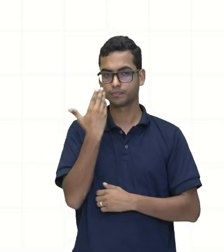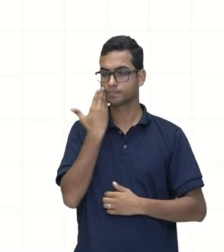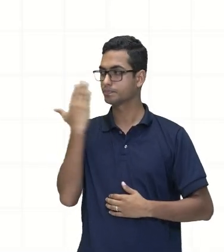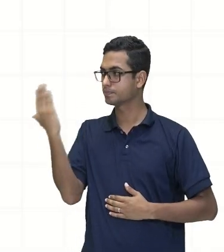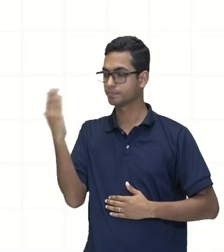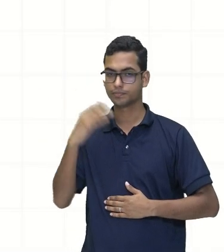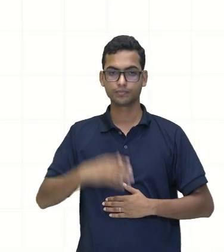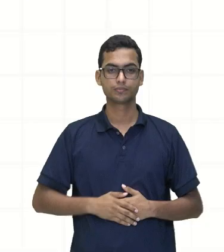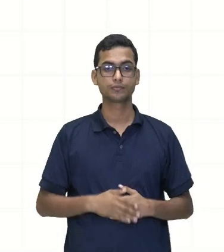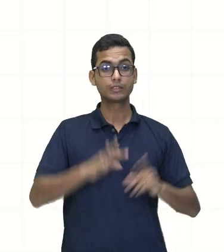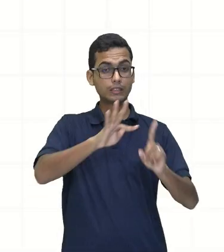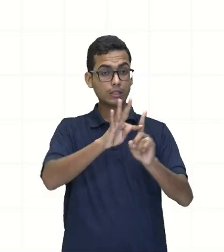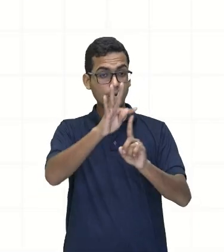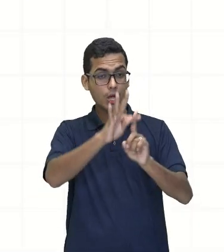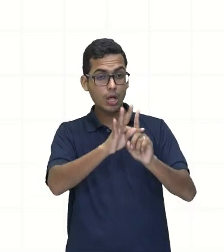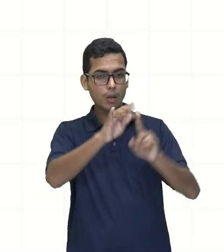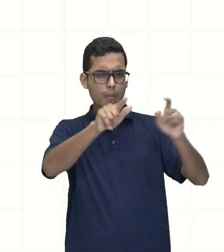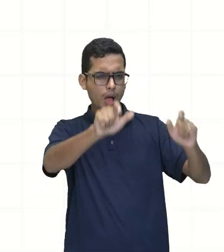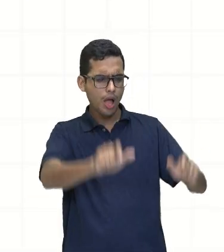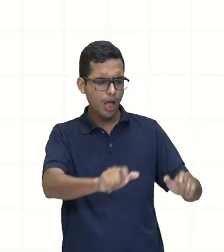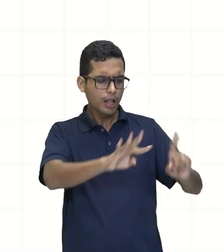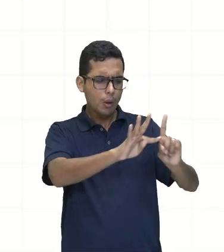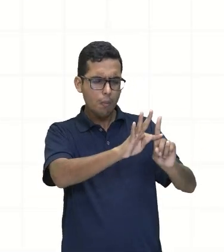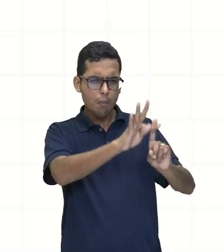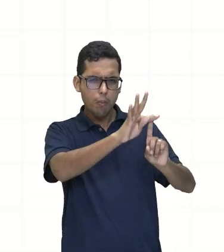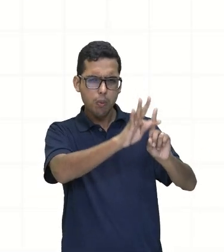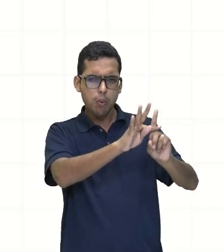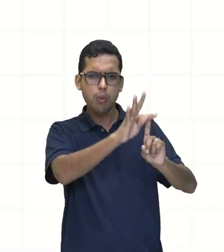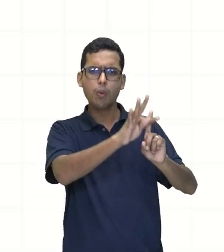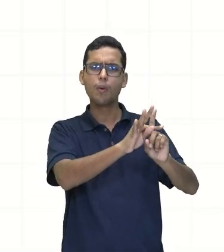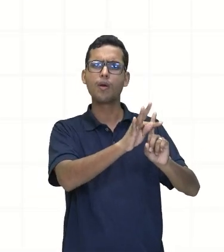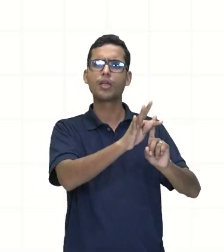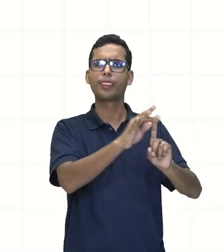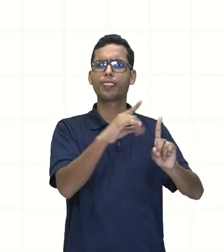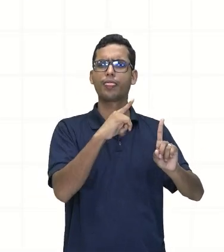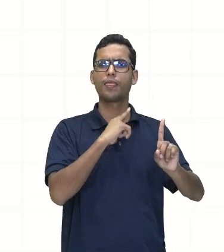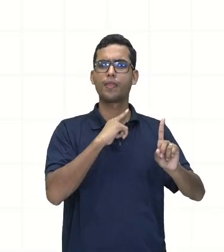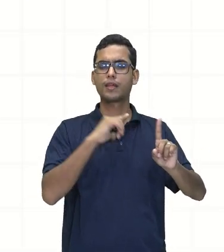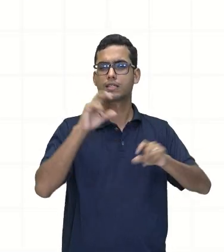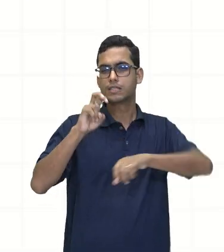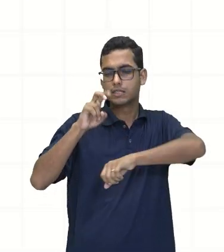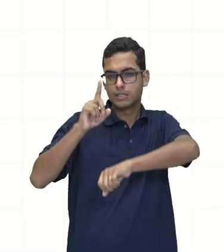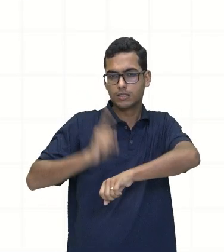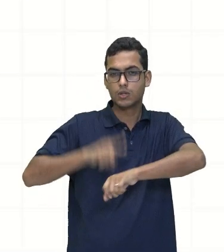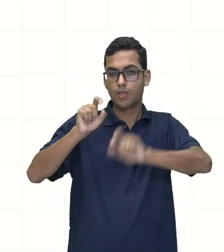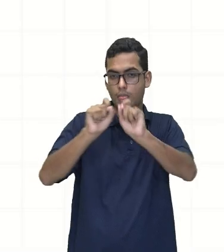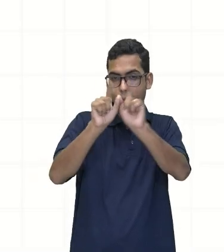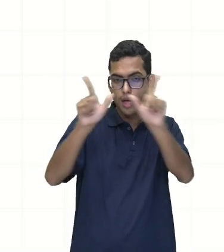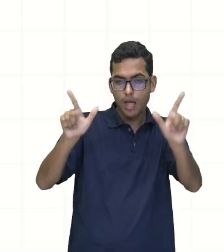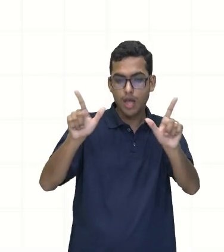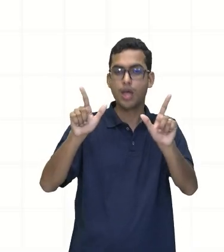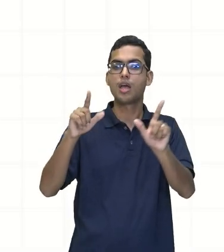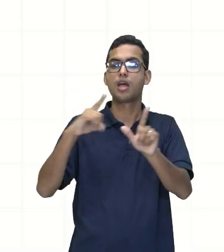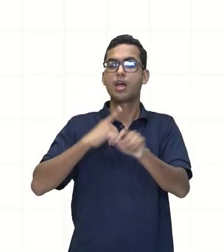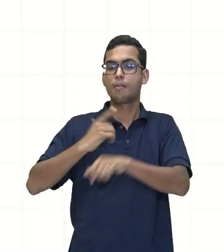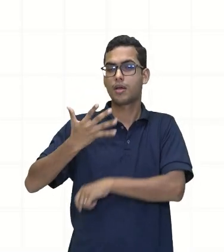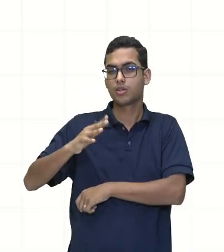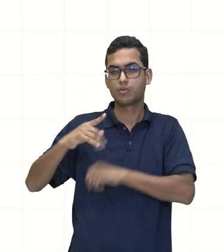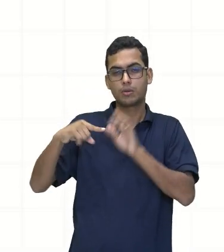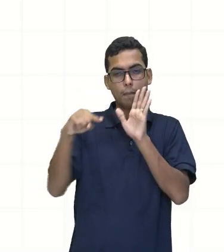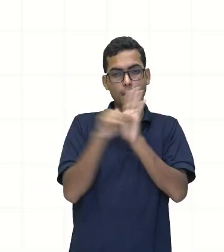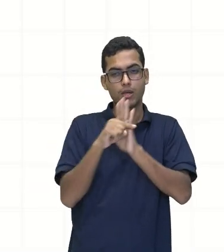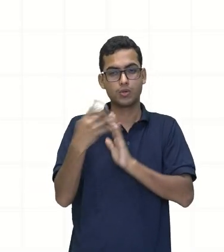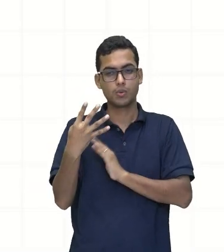de menos 4 graus Celsius. Menos 4,